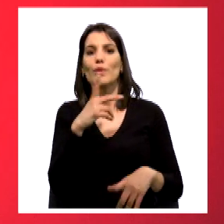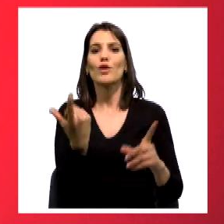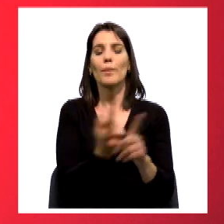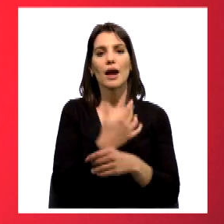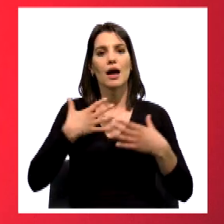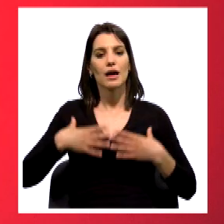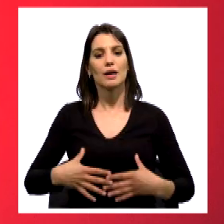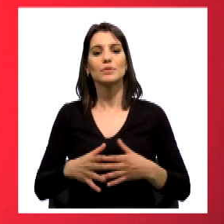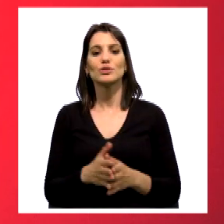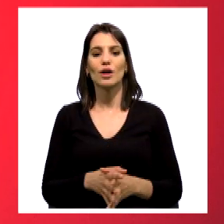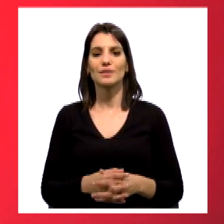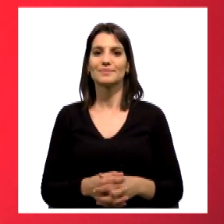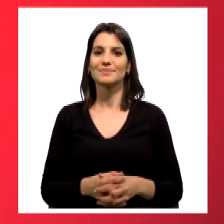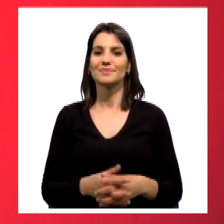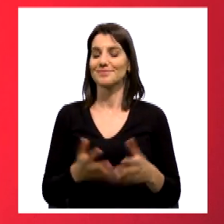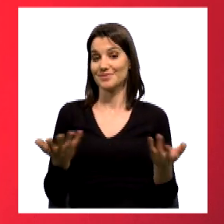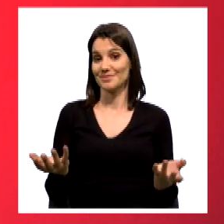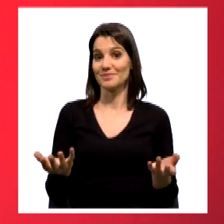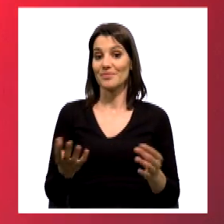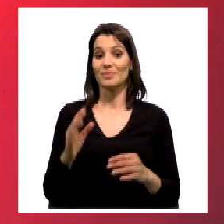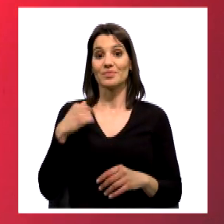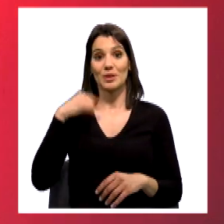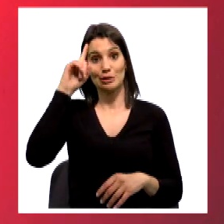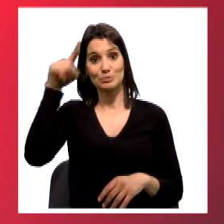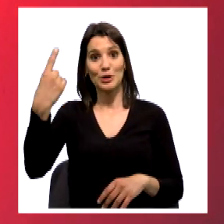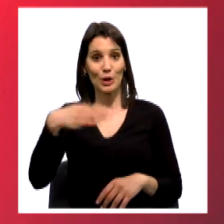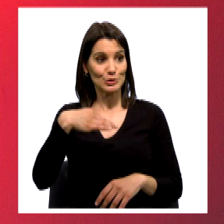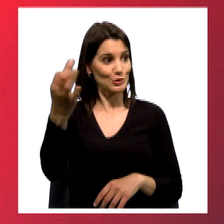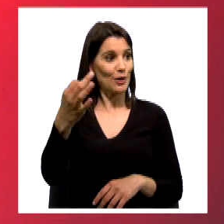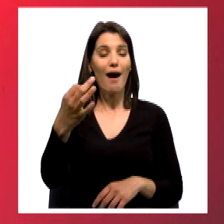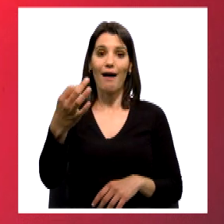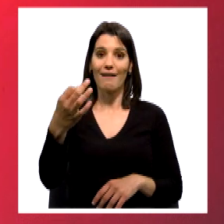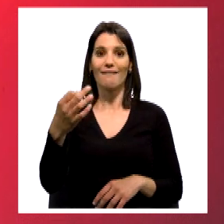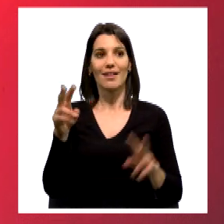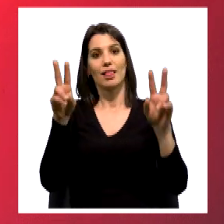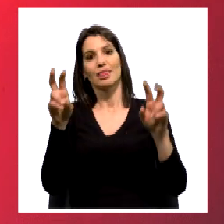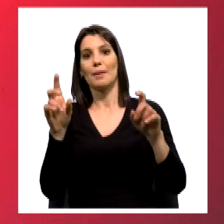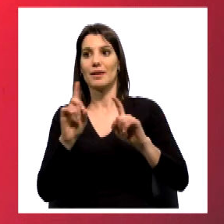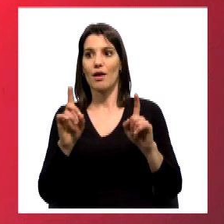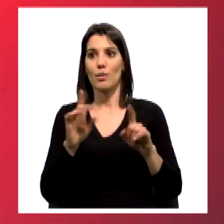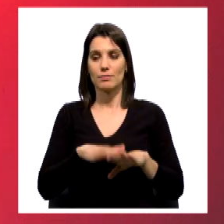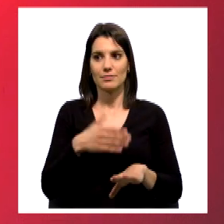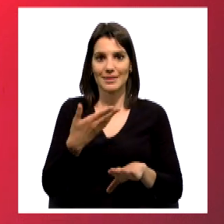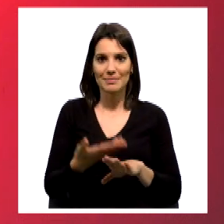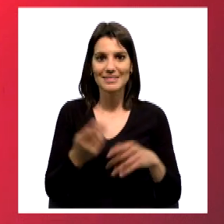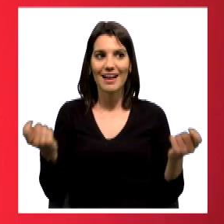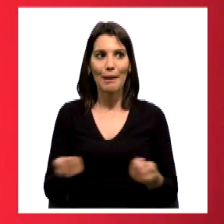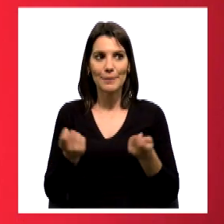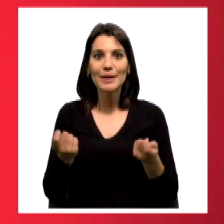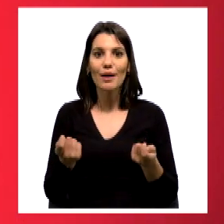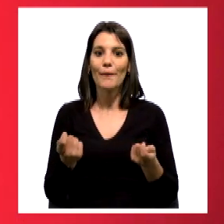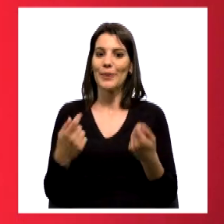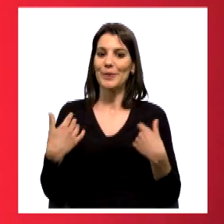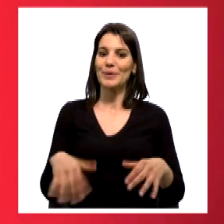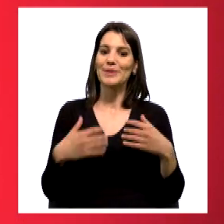e como é que podiam comprar as camisolas que nós criámos. Quando soubemos que tínhamos sido selecionados, não para o tema, para uma coisa ainda maior,